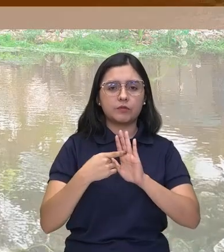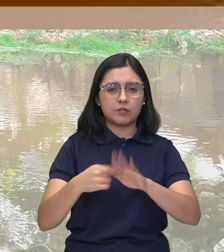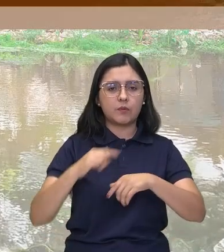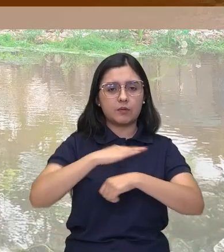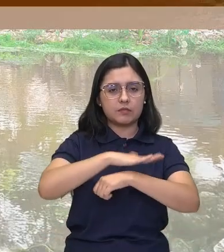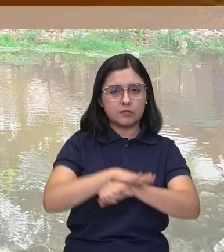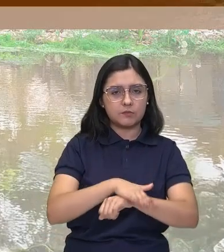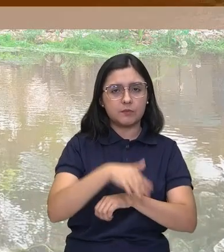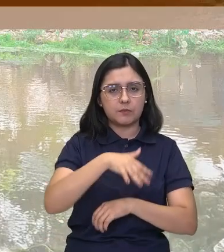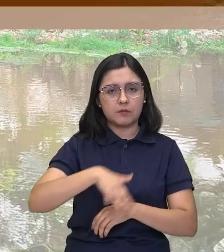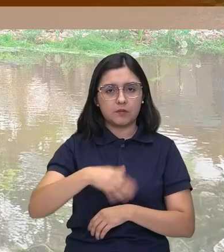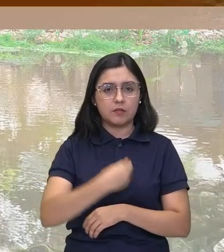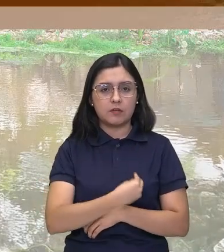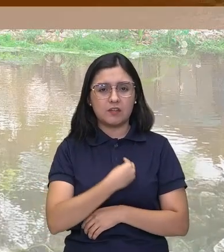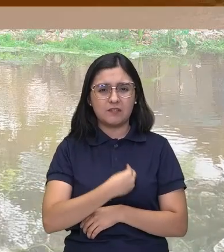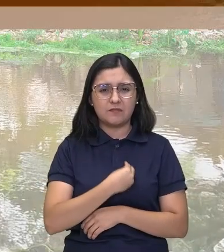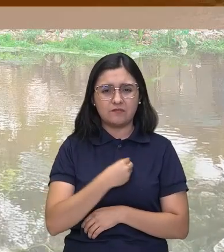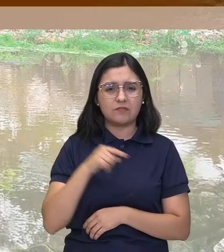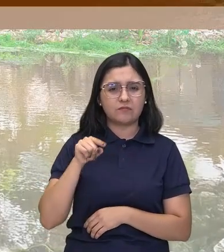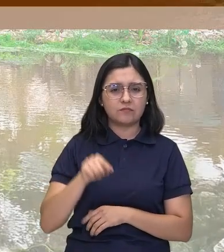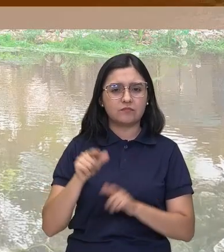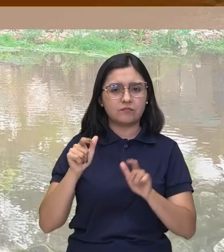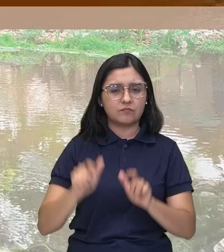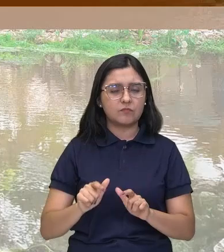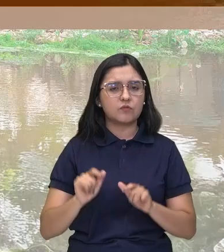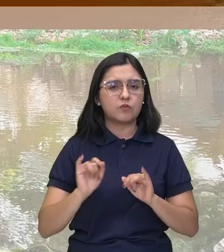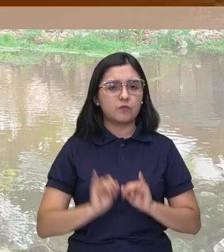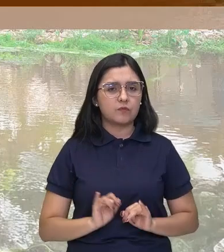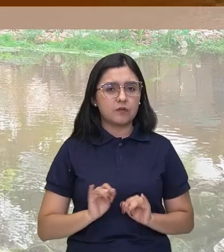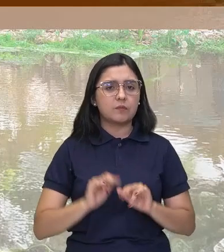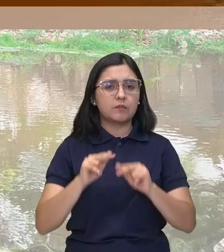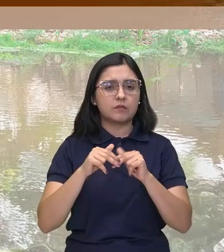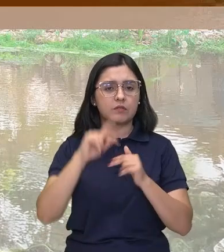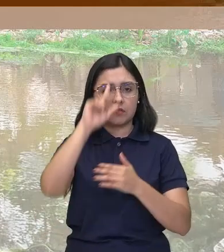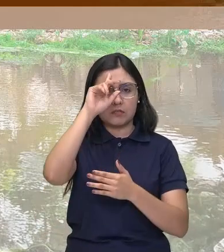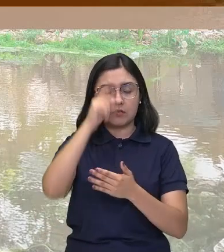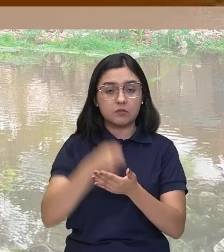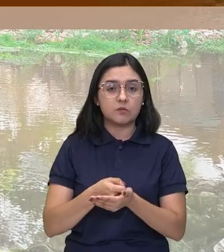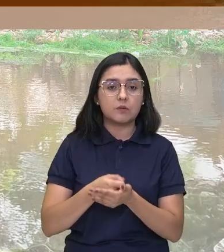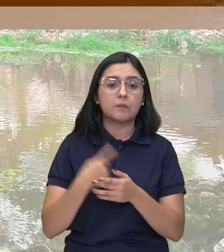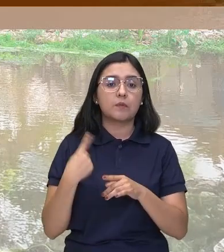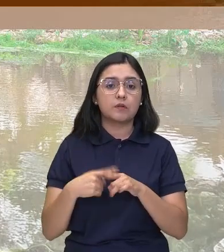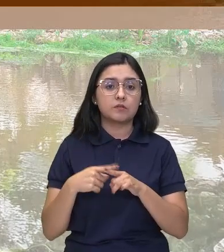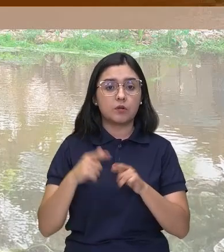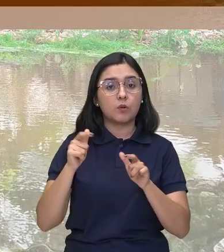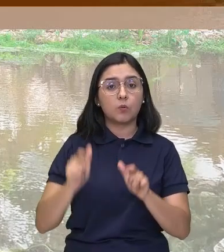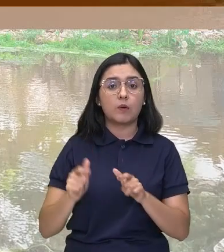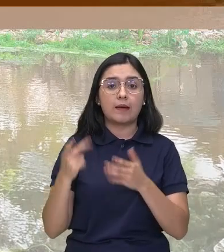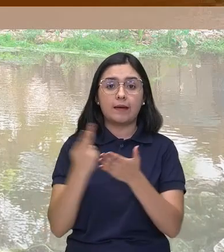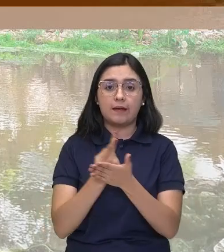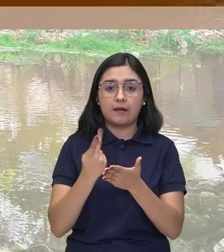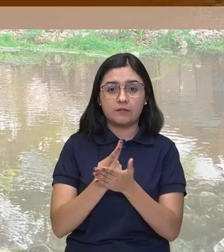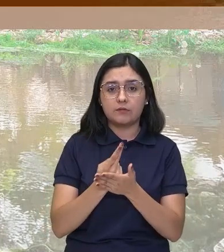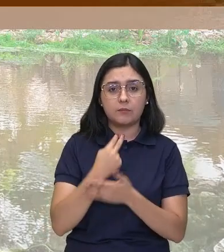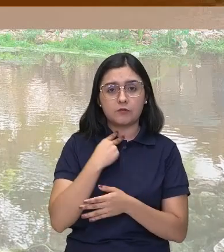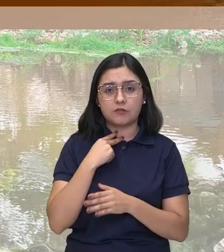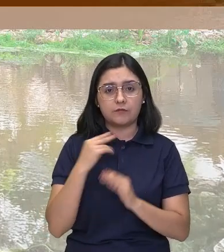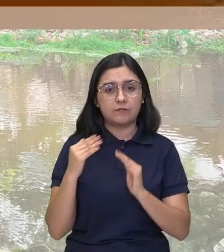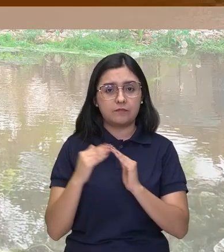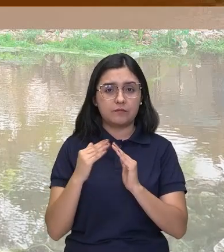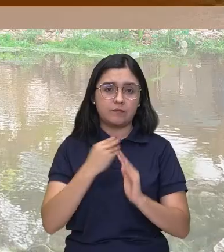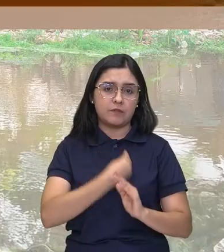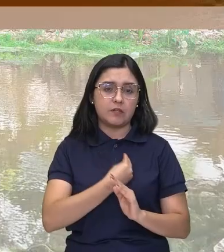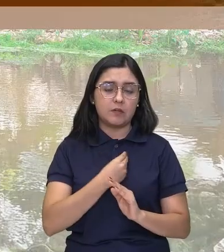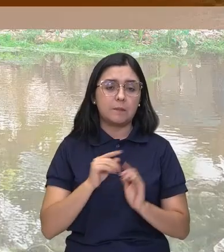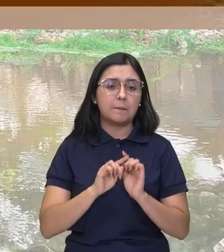pessoas que estão ali sofrendo com decisões, primeiro porque elas estão ali no lugar errado, né? E com as decisões